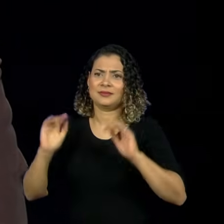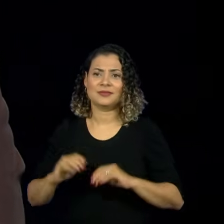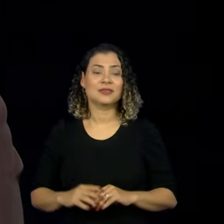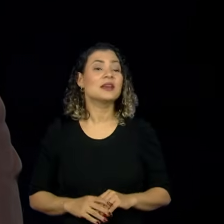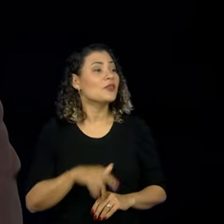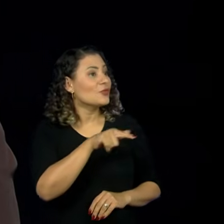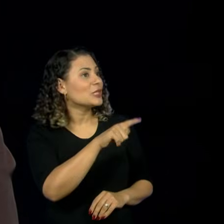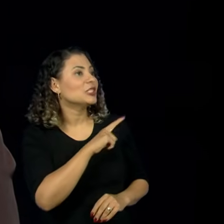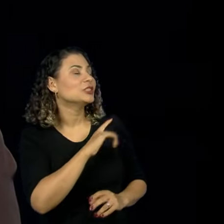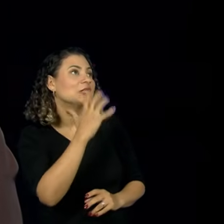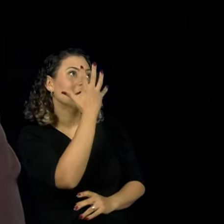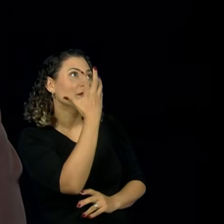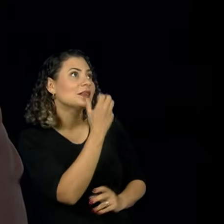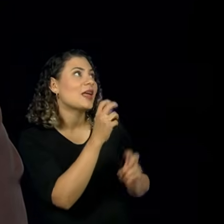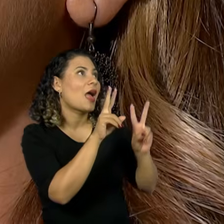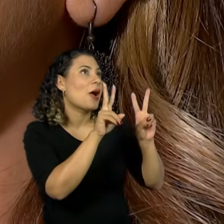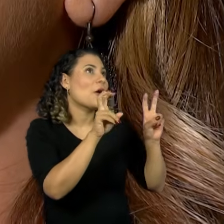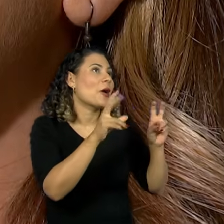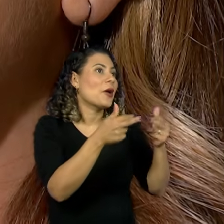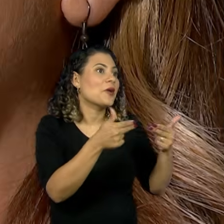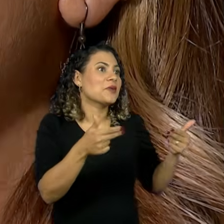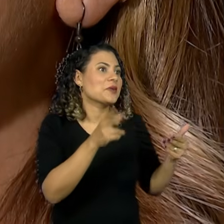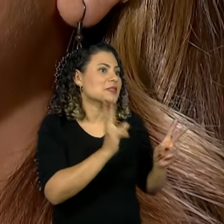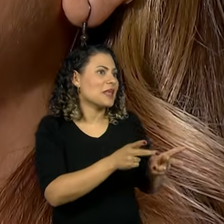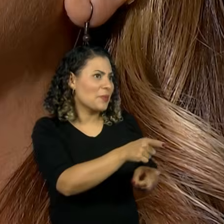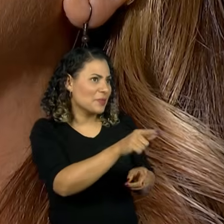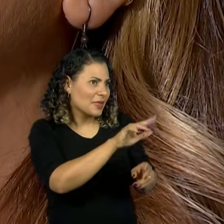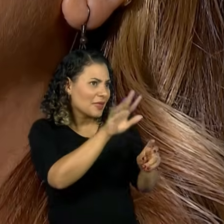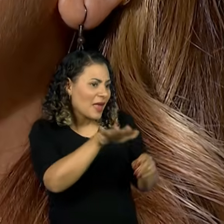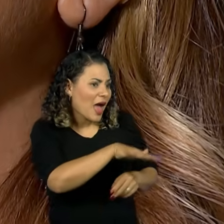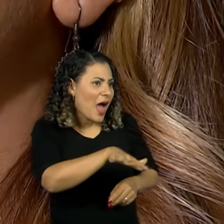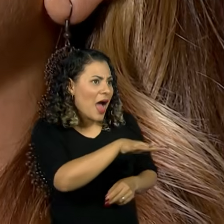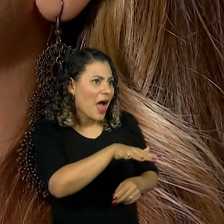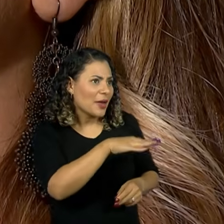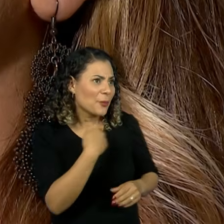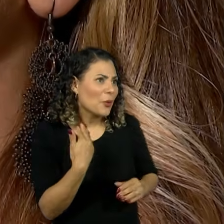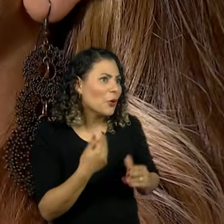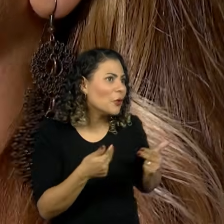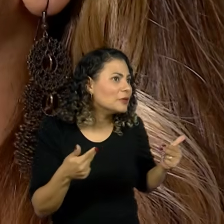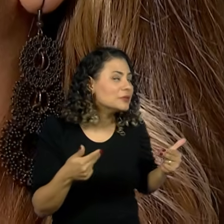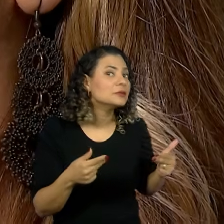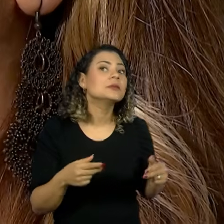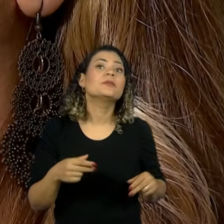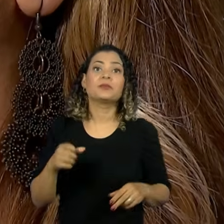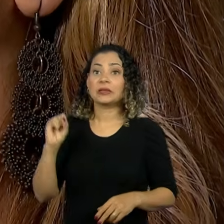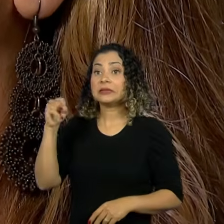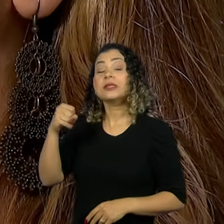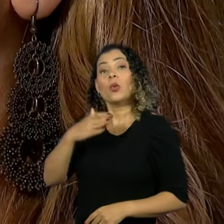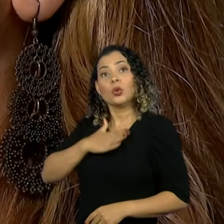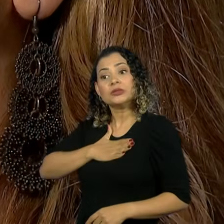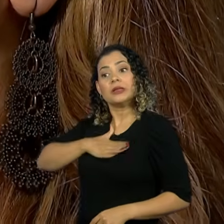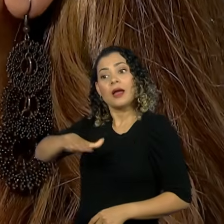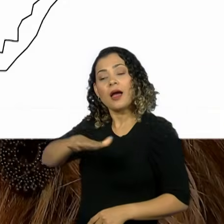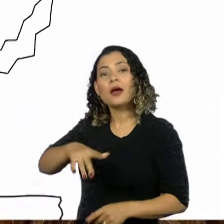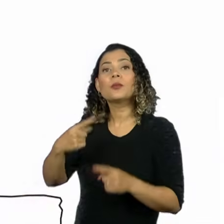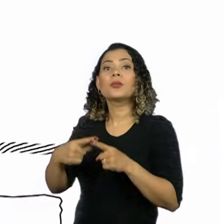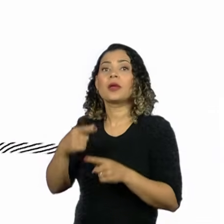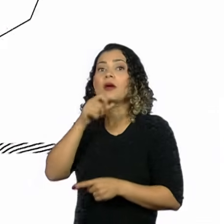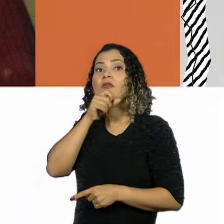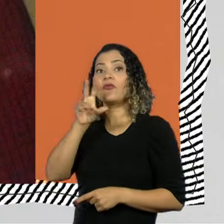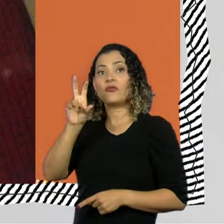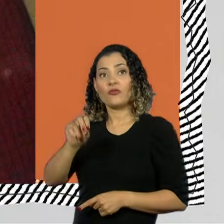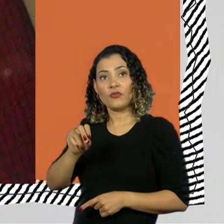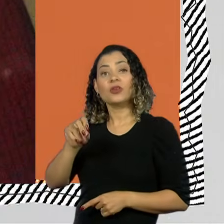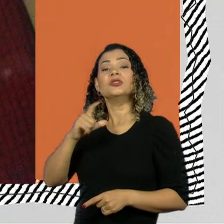algum fascínio por esse assunto desde cedo? Eu ganhei esse fascínio por causa da minha avó. Hum, A minha avó tinha uma